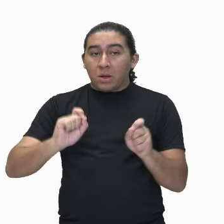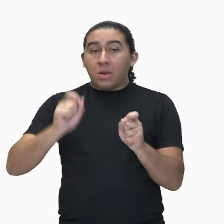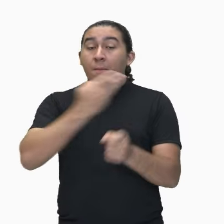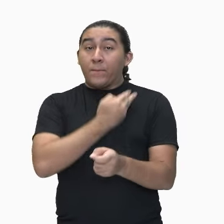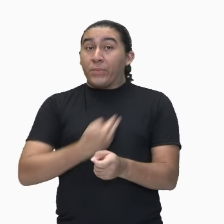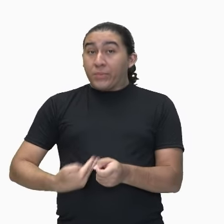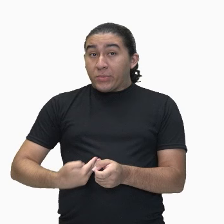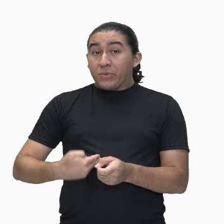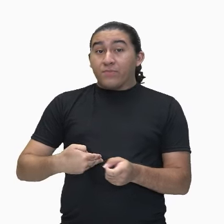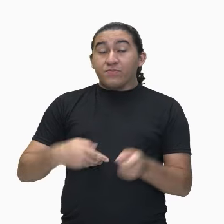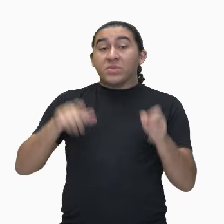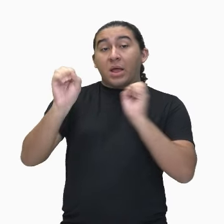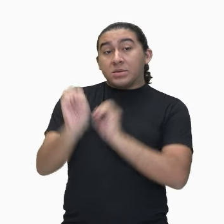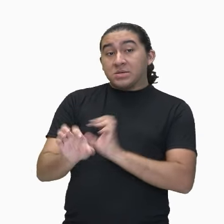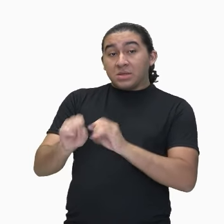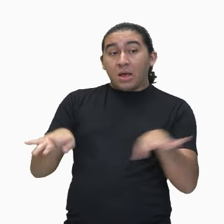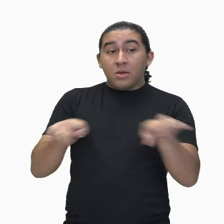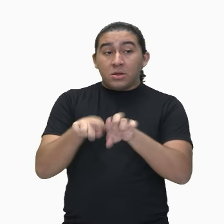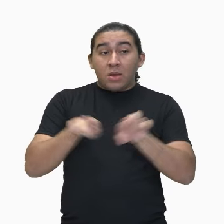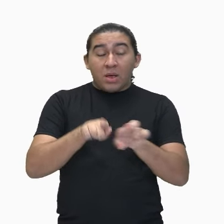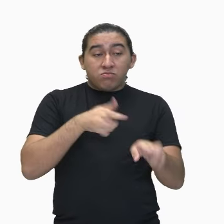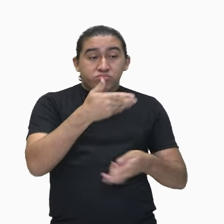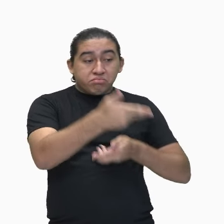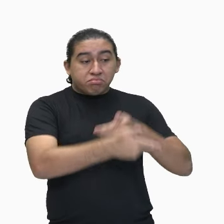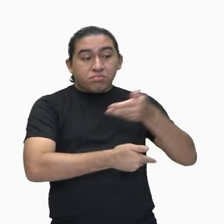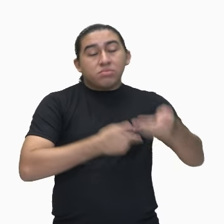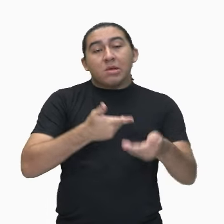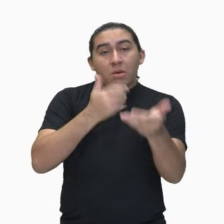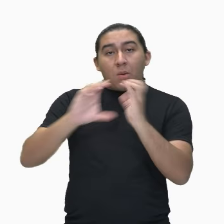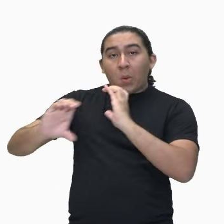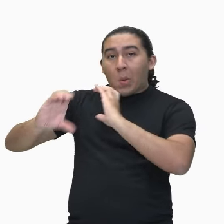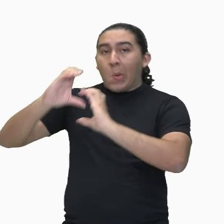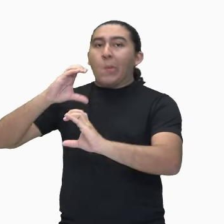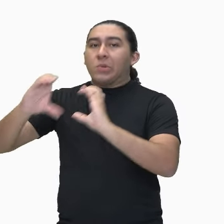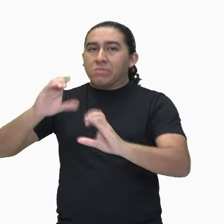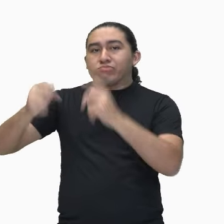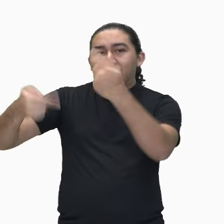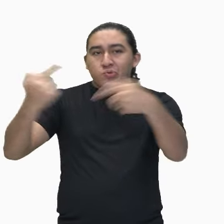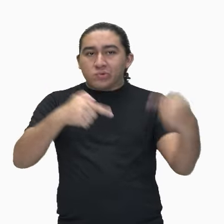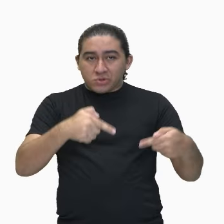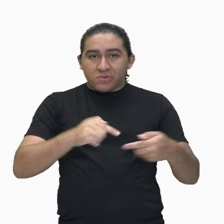públicos, ensinados, transmitidos, comunicados,